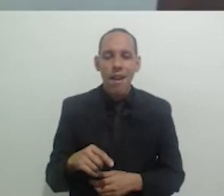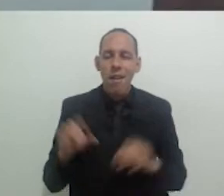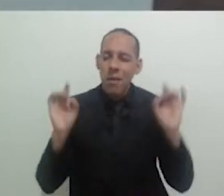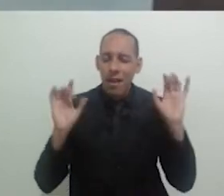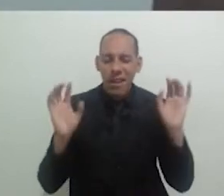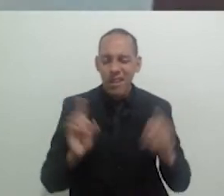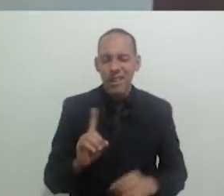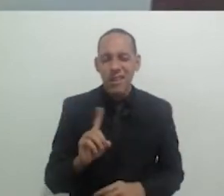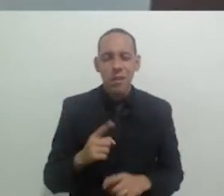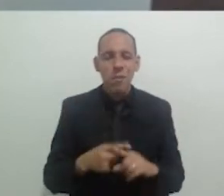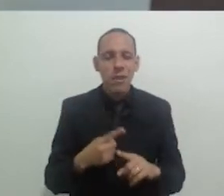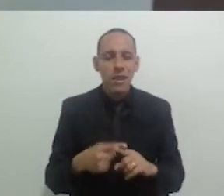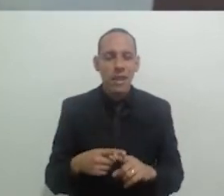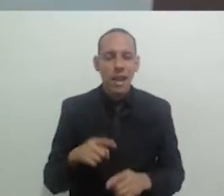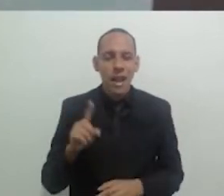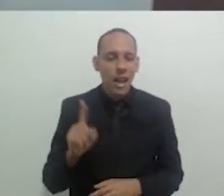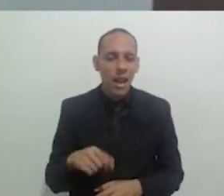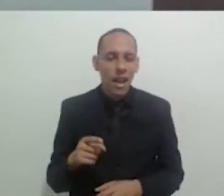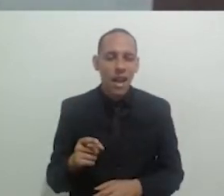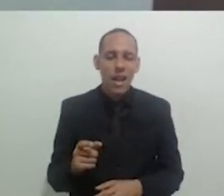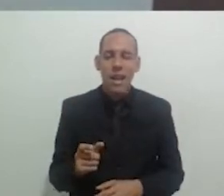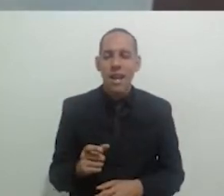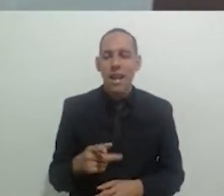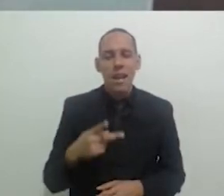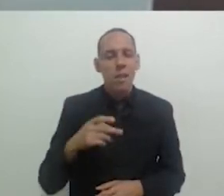uma conotação pejorativa que se dá